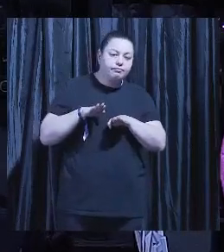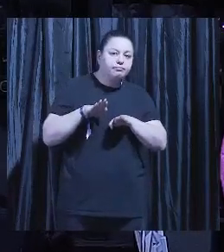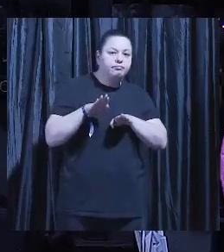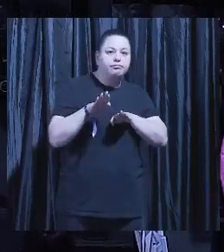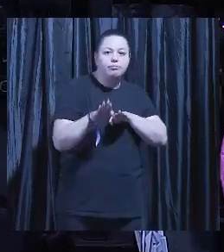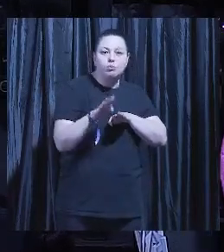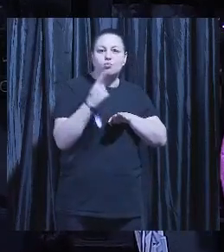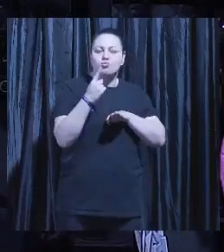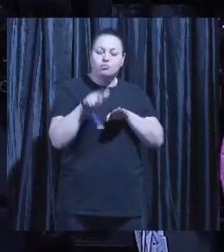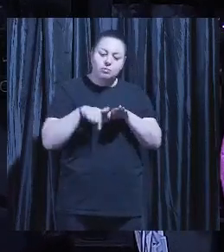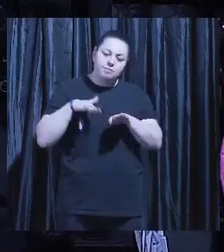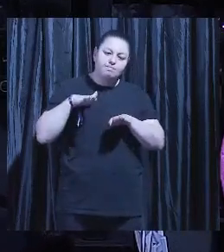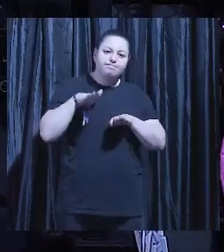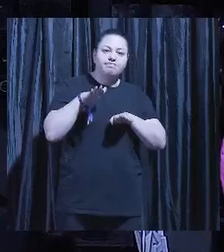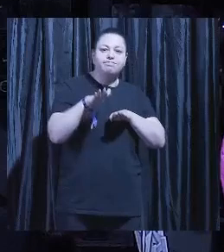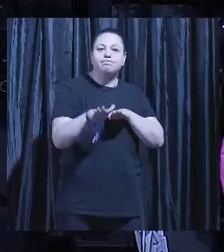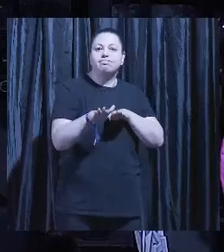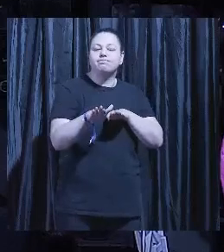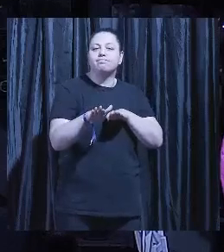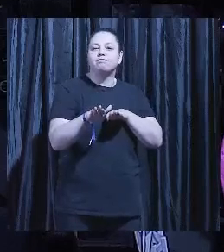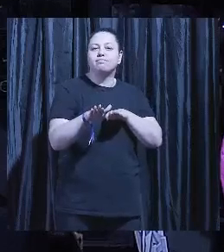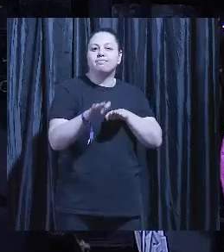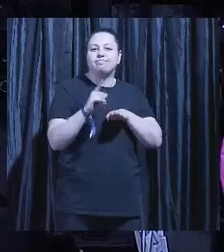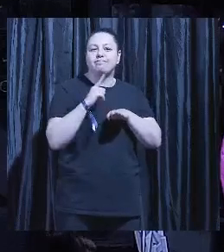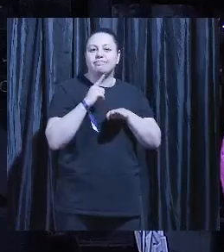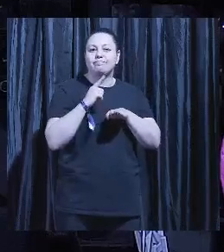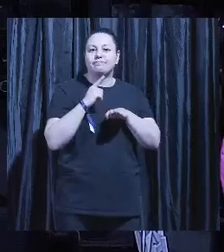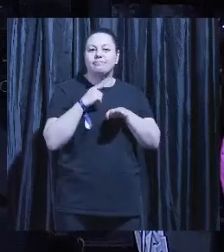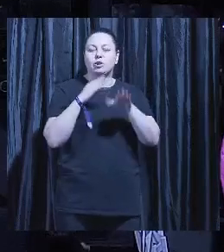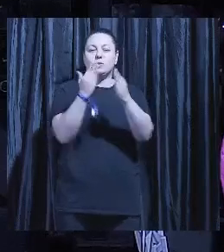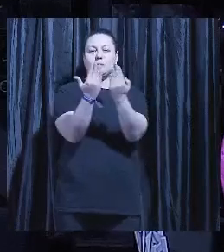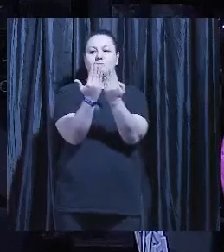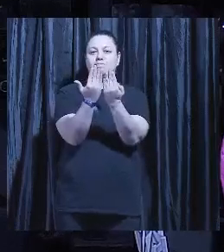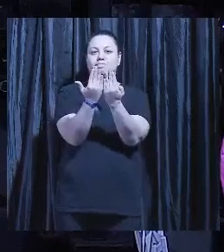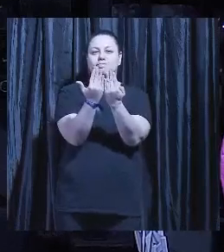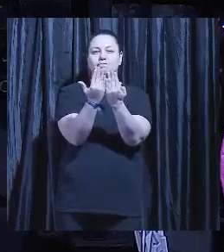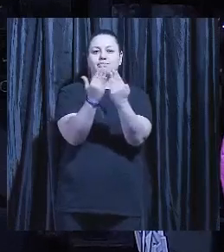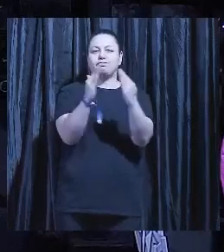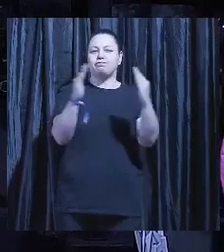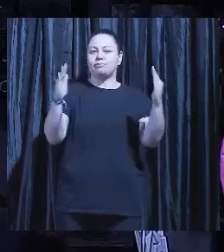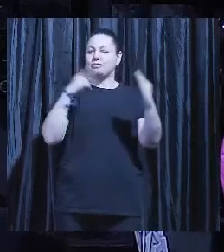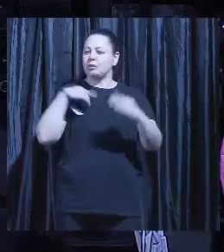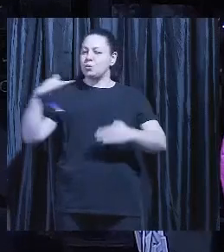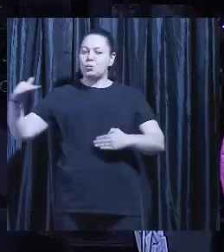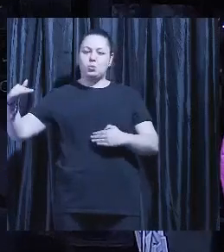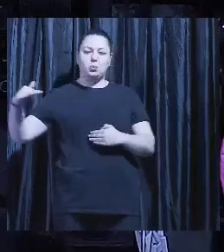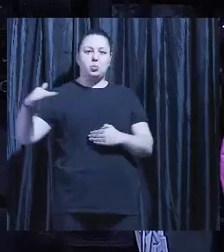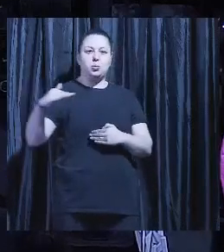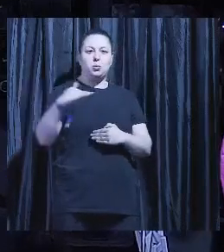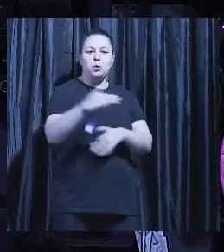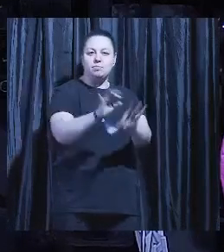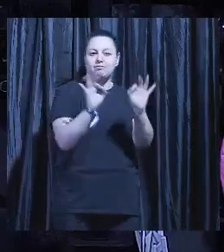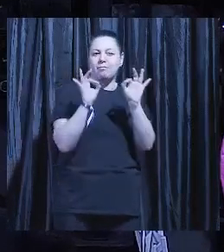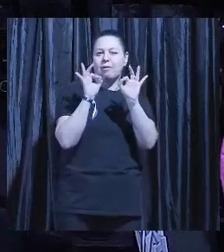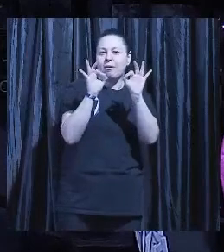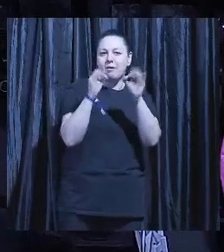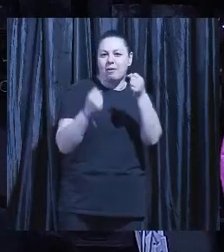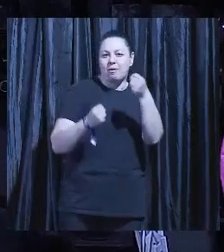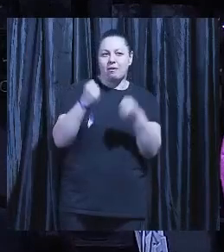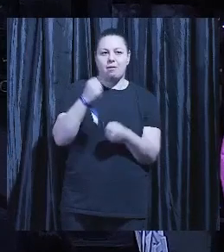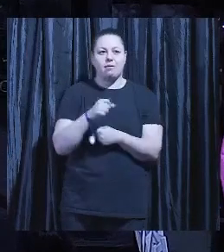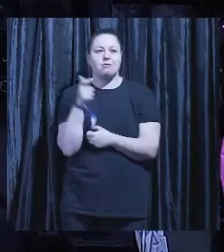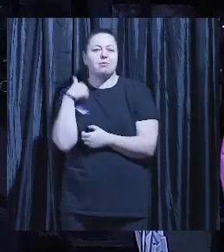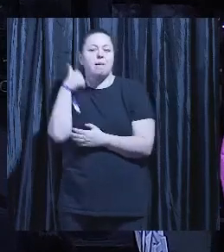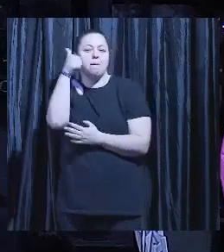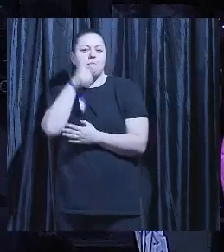frente, gente, era a porta da cerimônia, limusine, era Ferrari, era